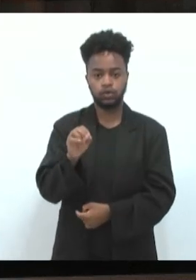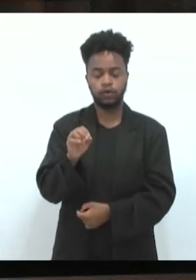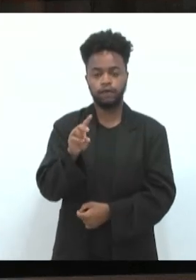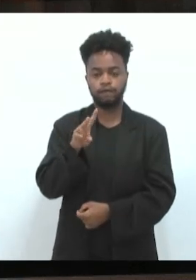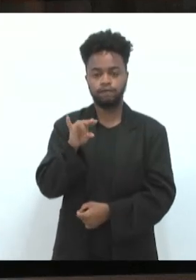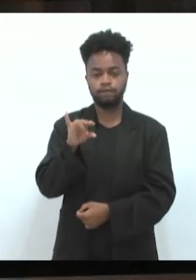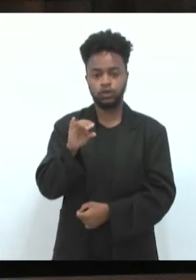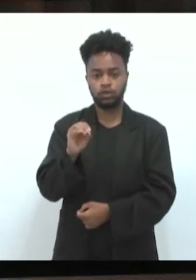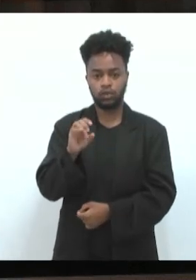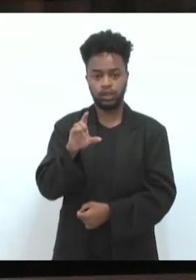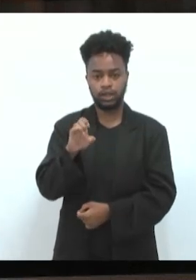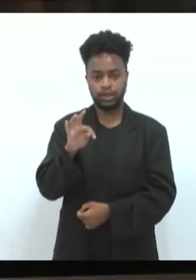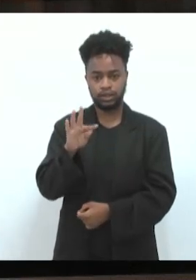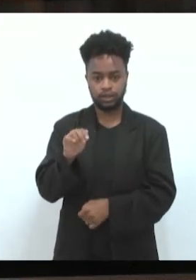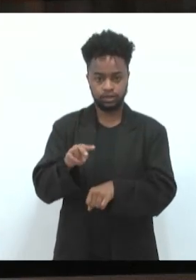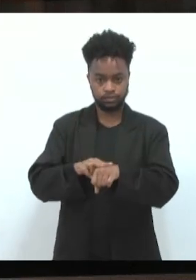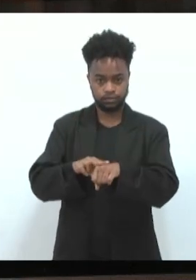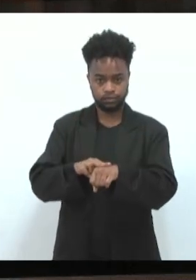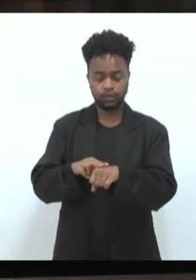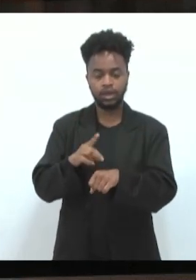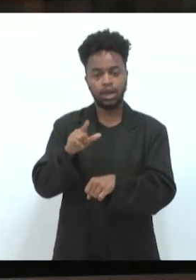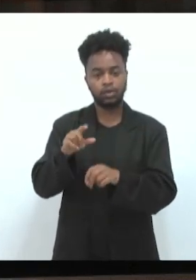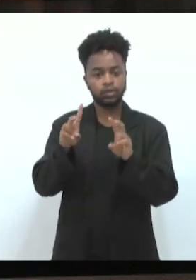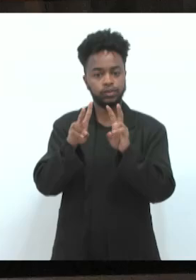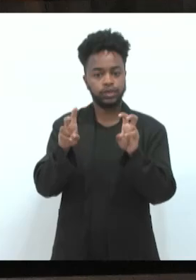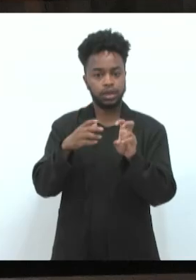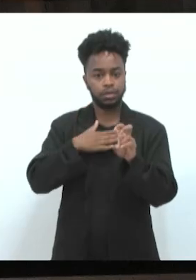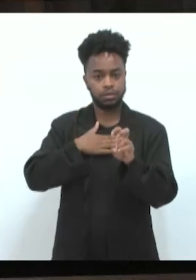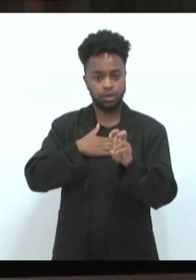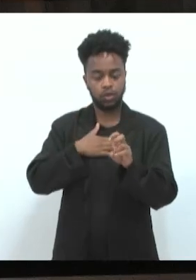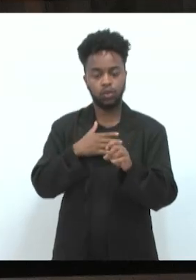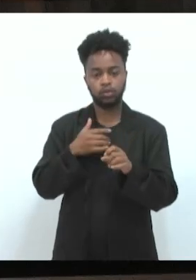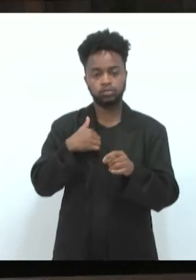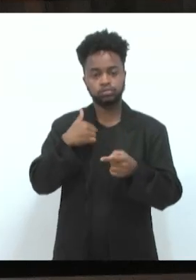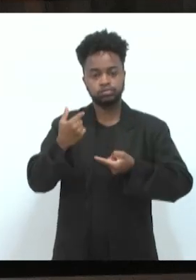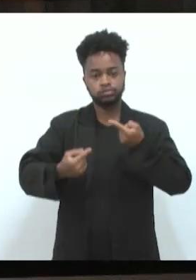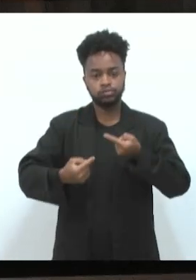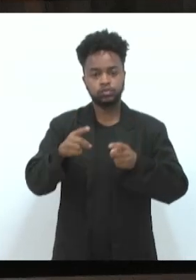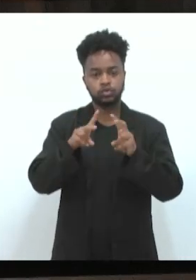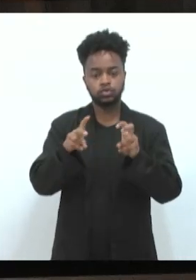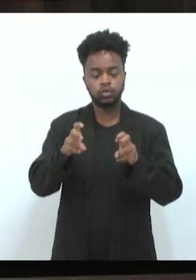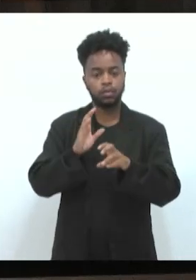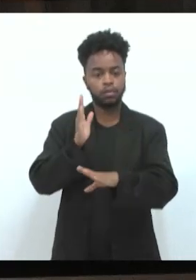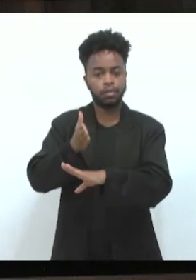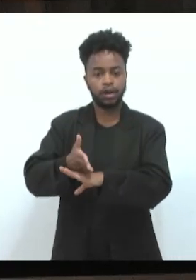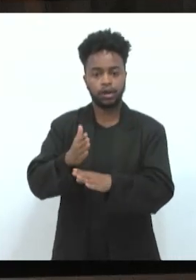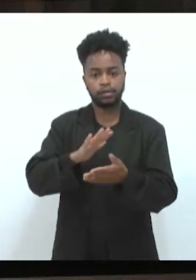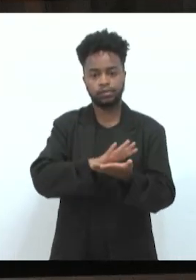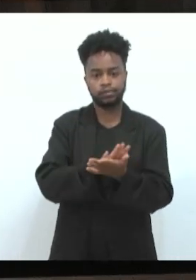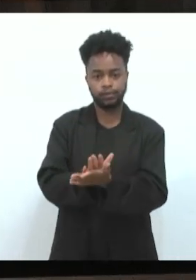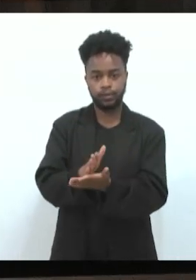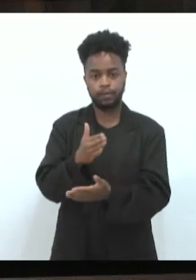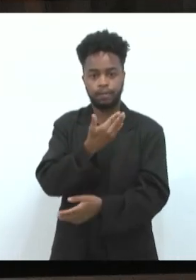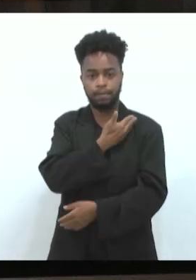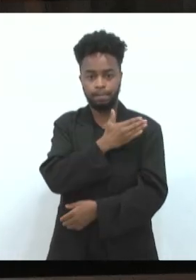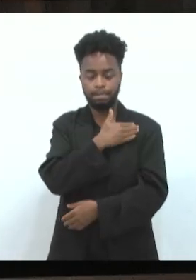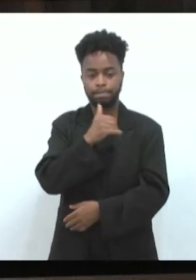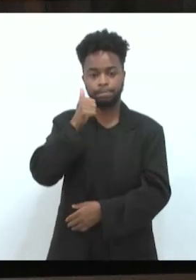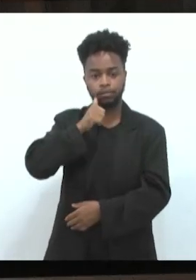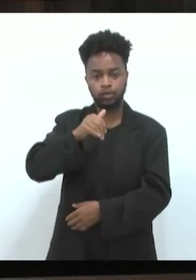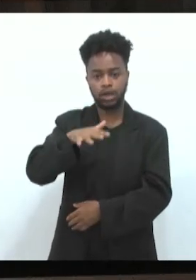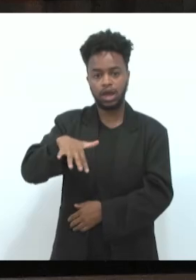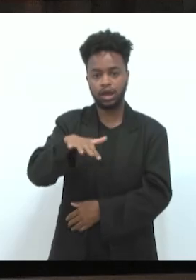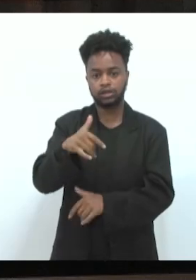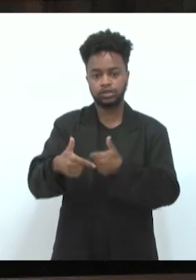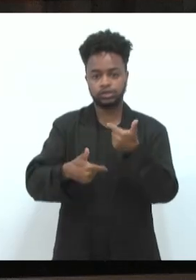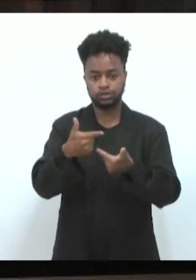um tema de lei de minha autoria, que trata do combate à discriminação da mulher no mercado